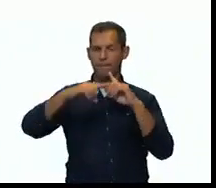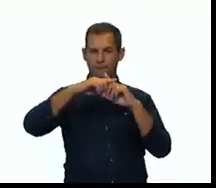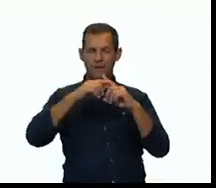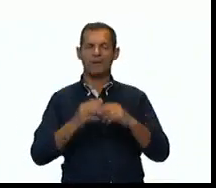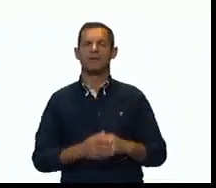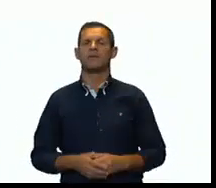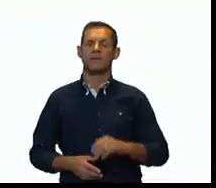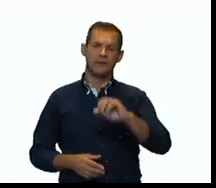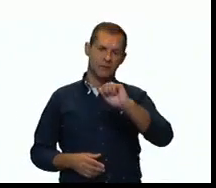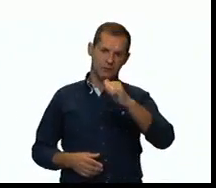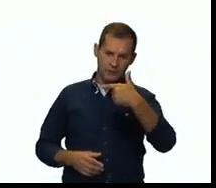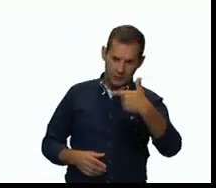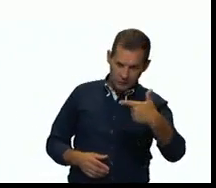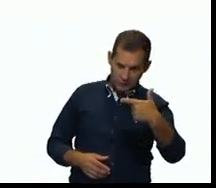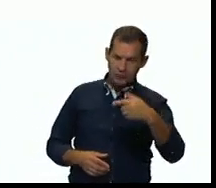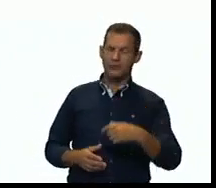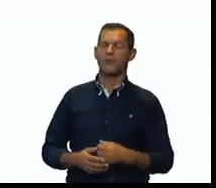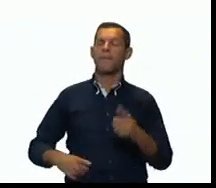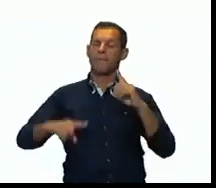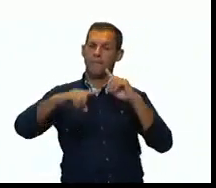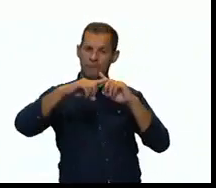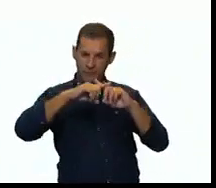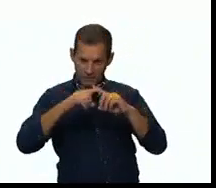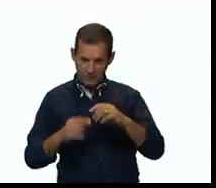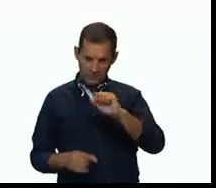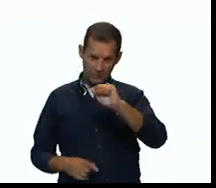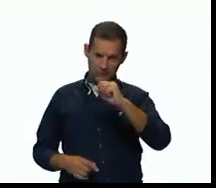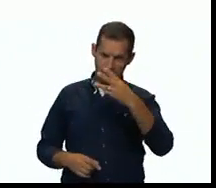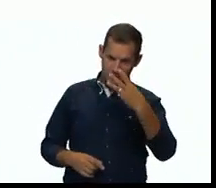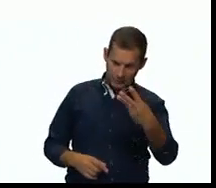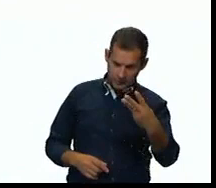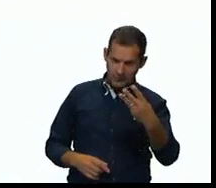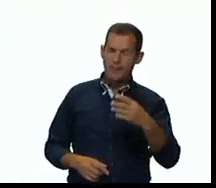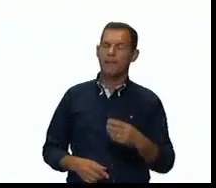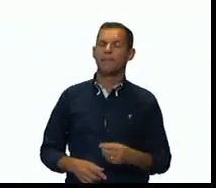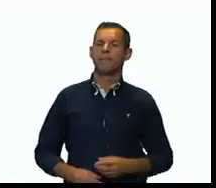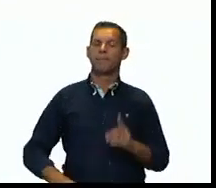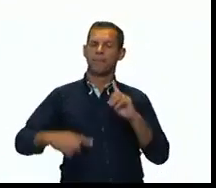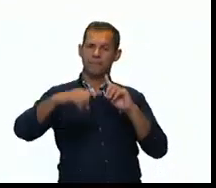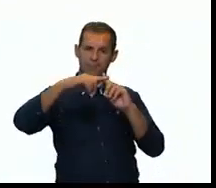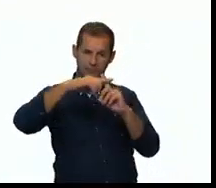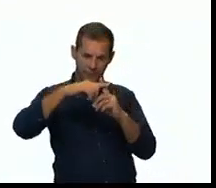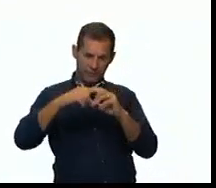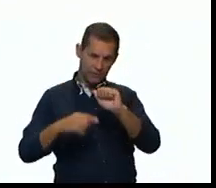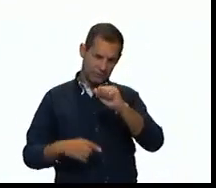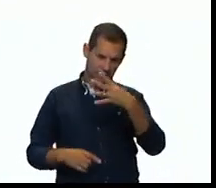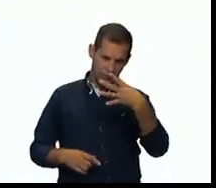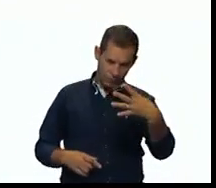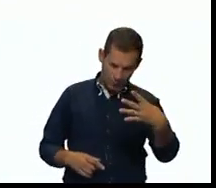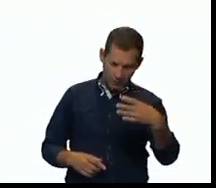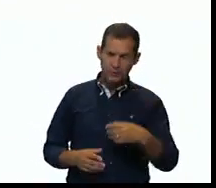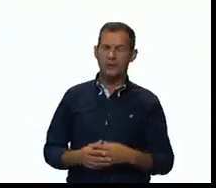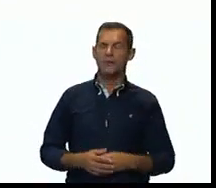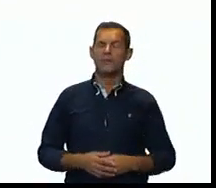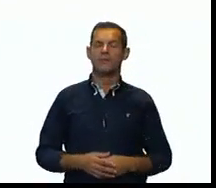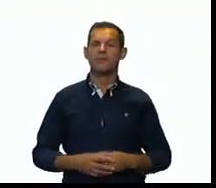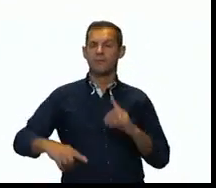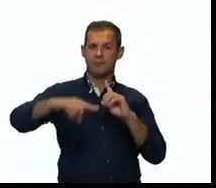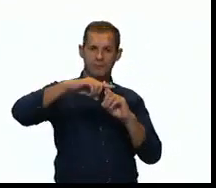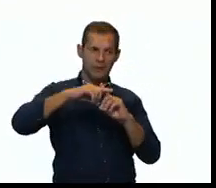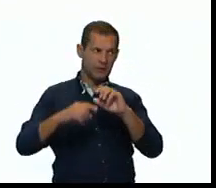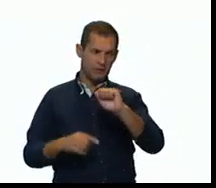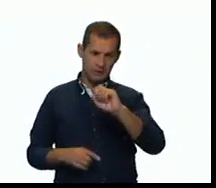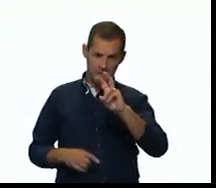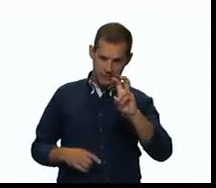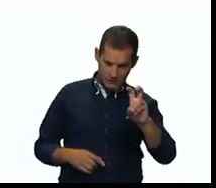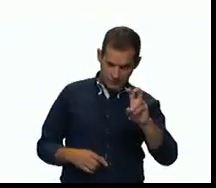mais A2 mais A3 mais A4 mais